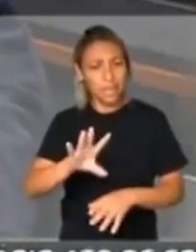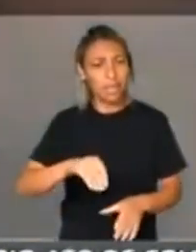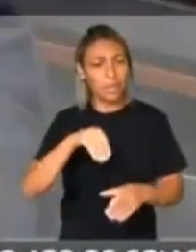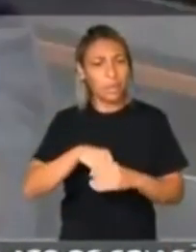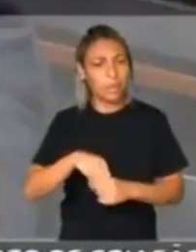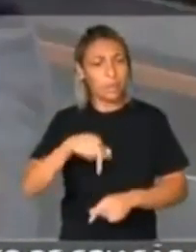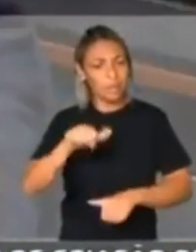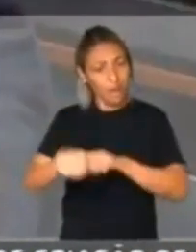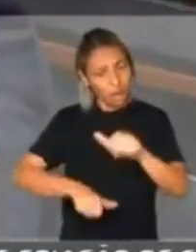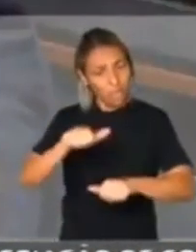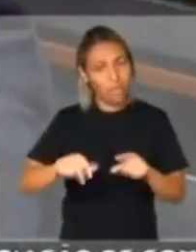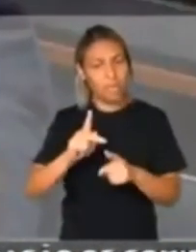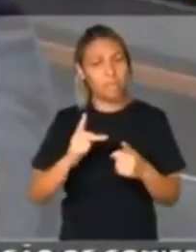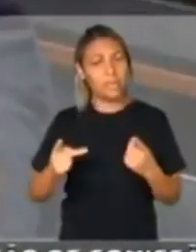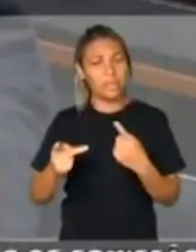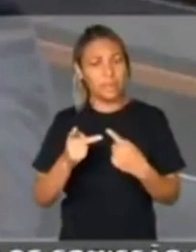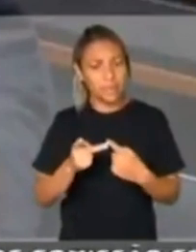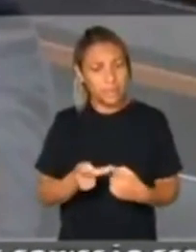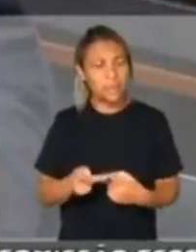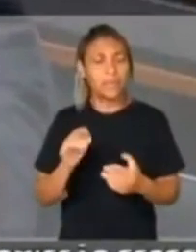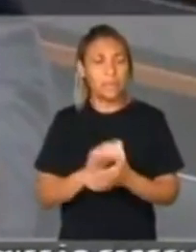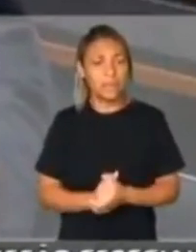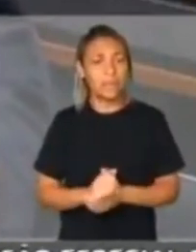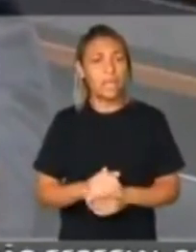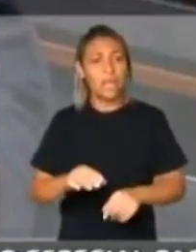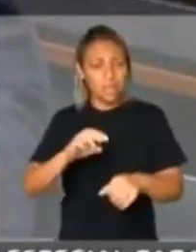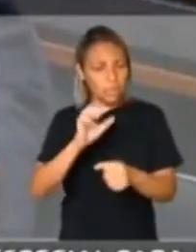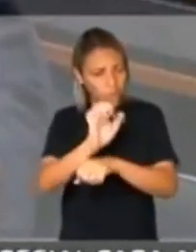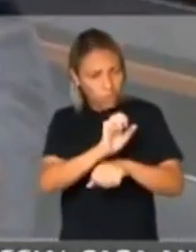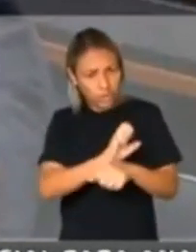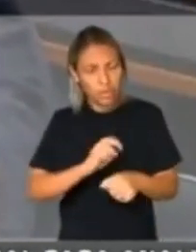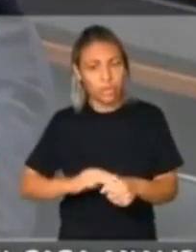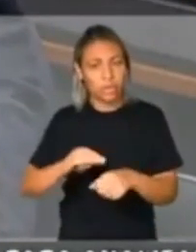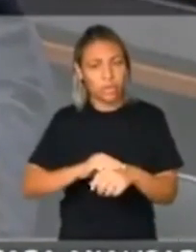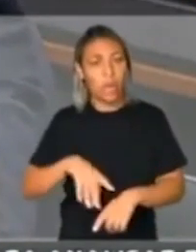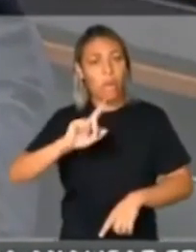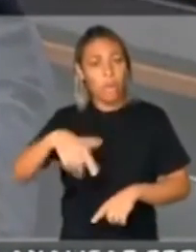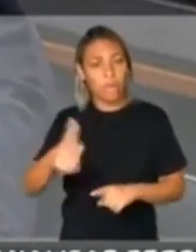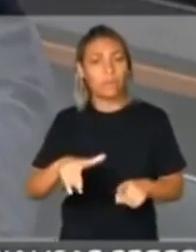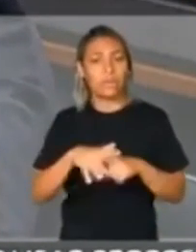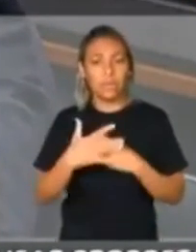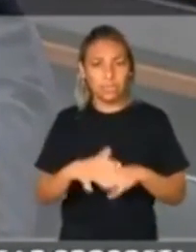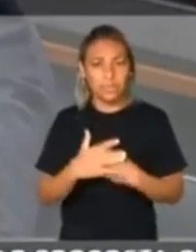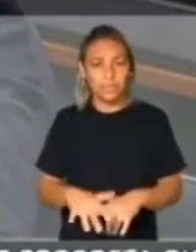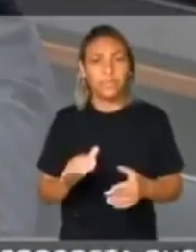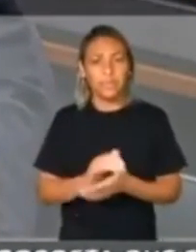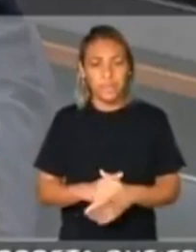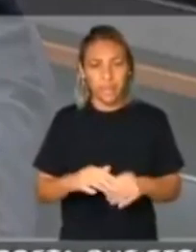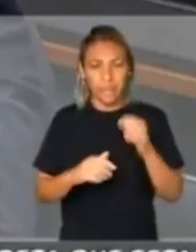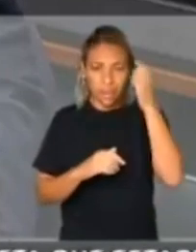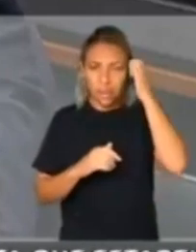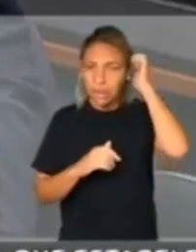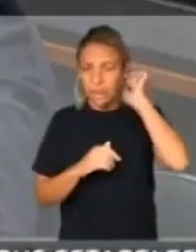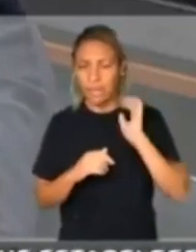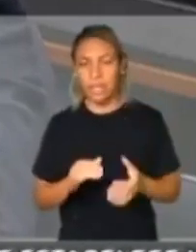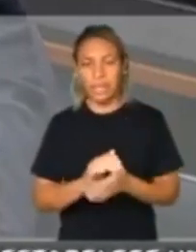na reforma previdenciária os estados e municípios. O outro ponto é a manutenção, e isso não é